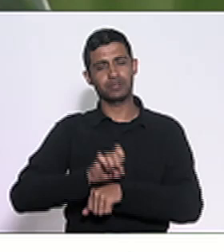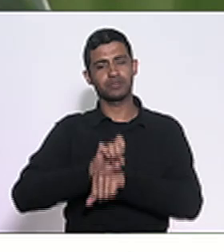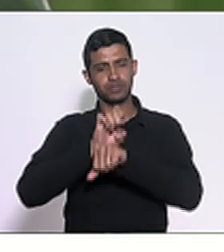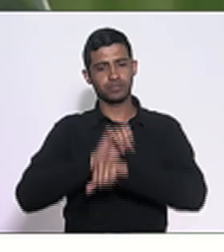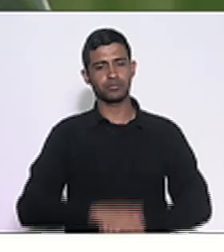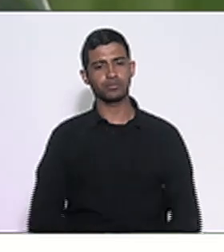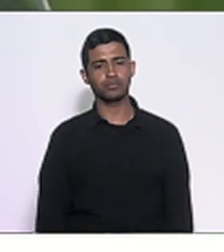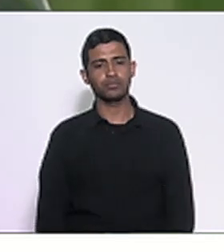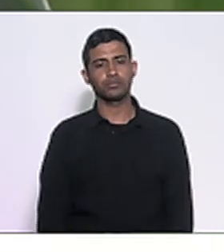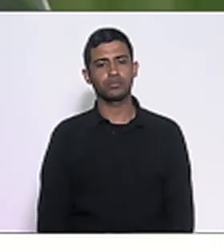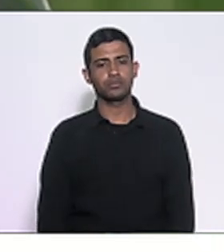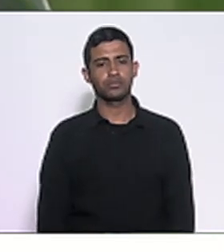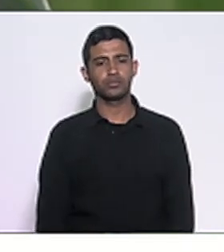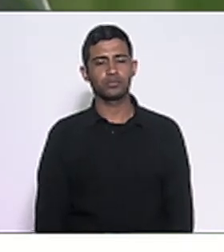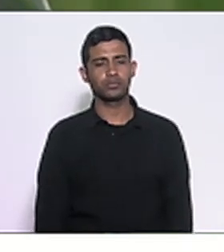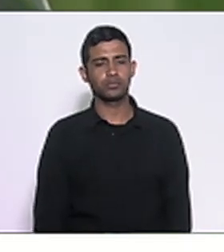Estado